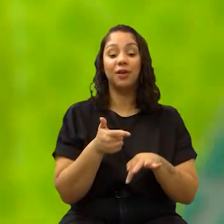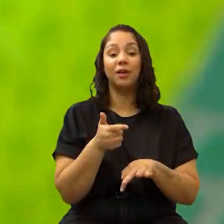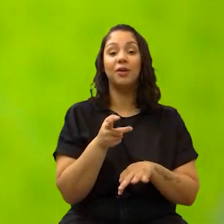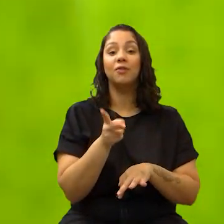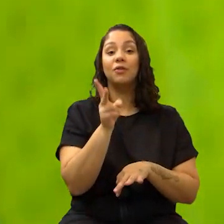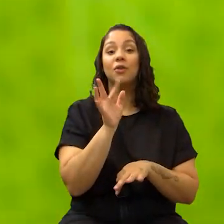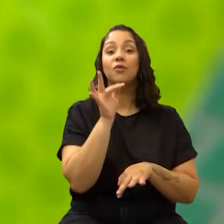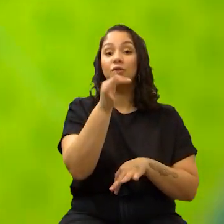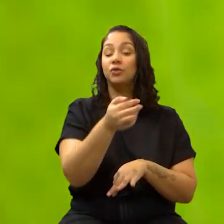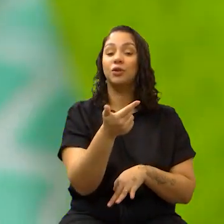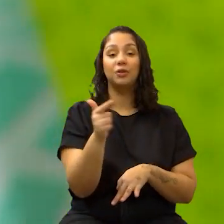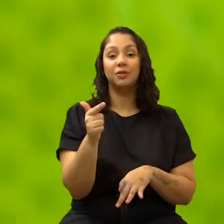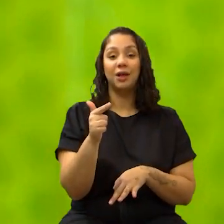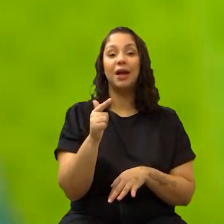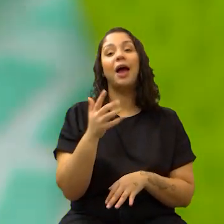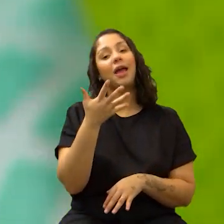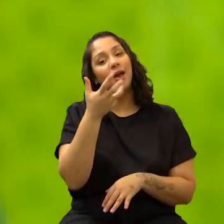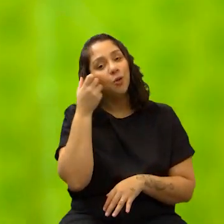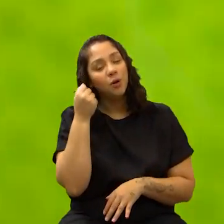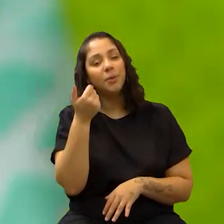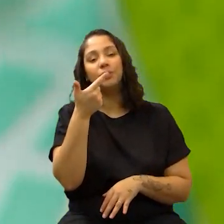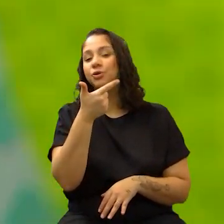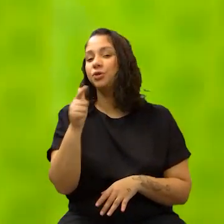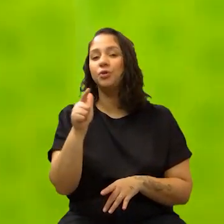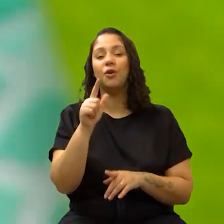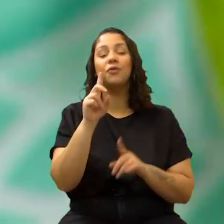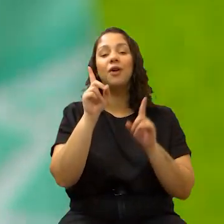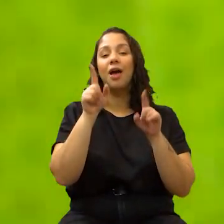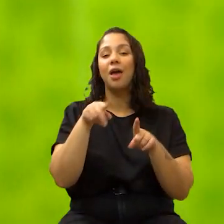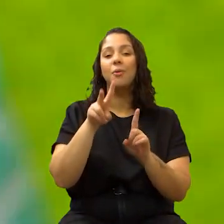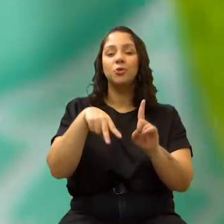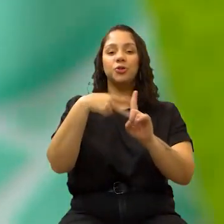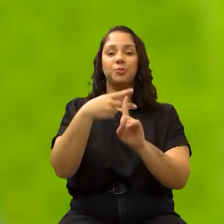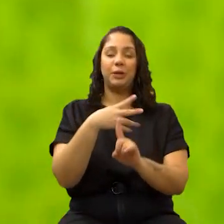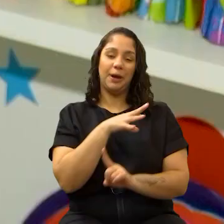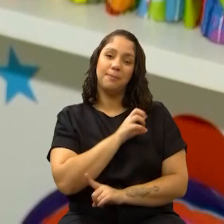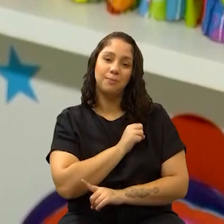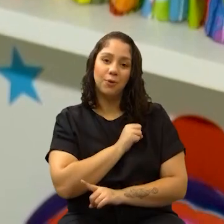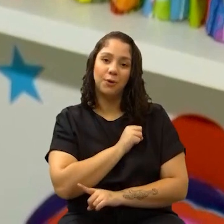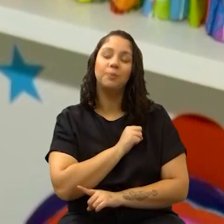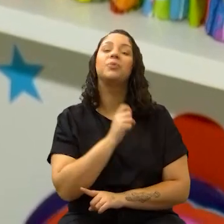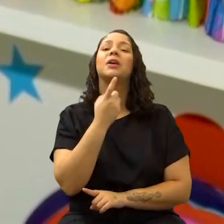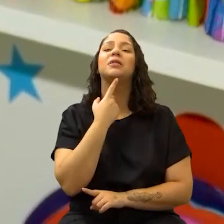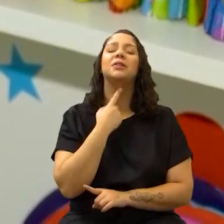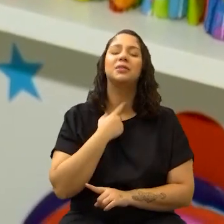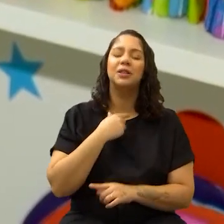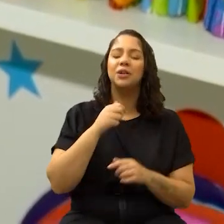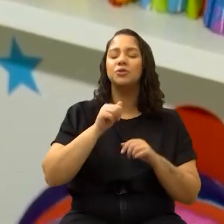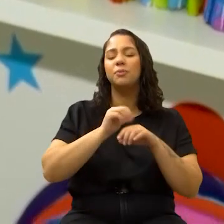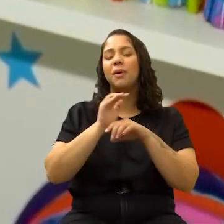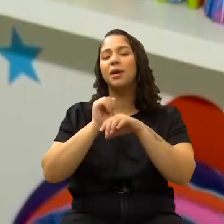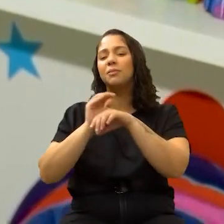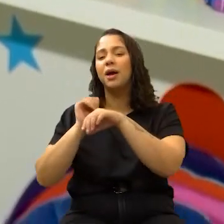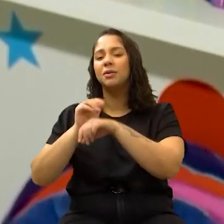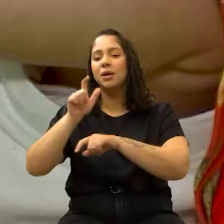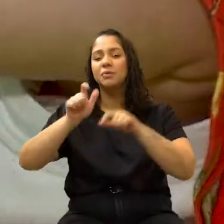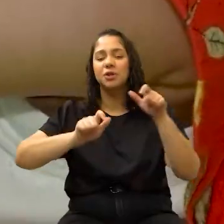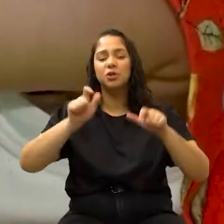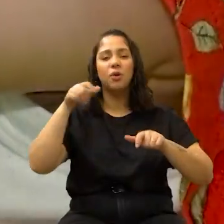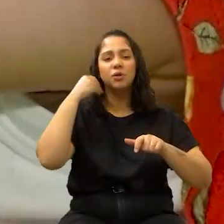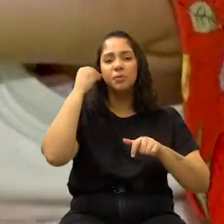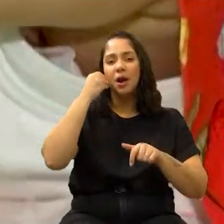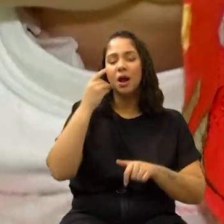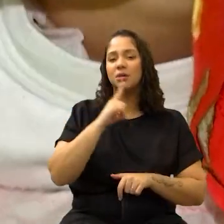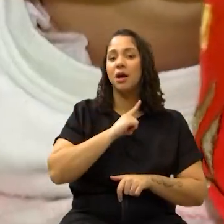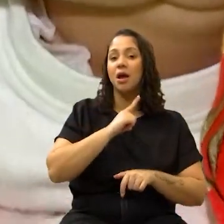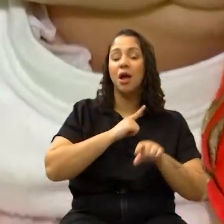E a cada novo acolhimento só se multiplica. Quem se envolve no serviço tem o desejo que mais pessoas